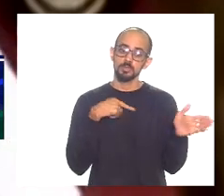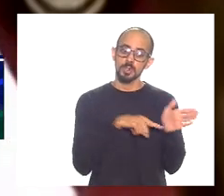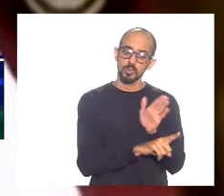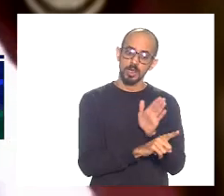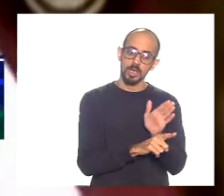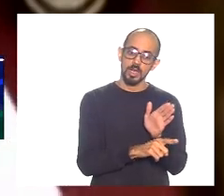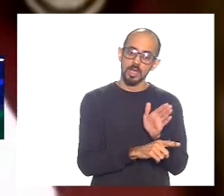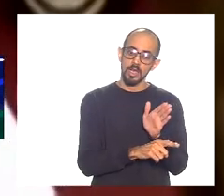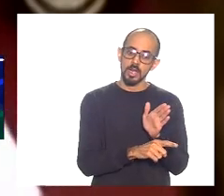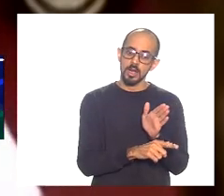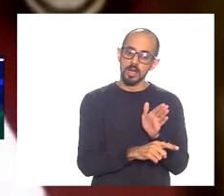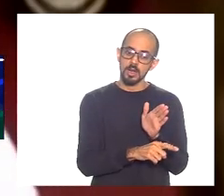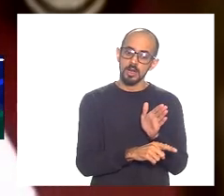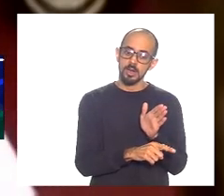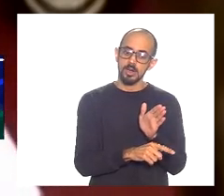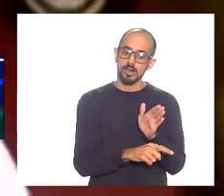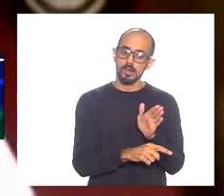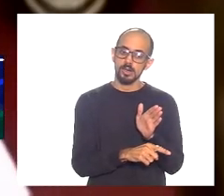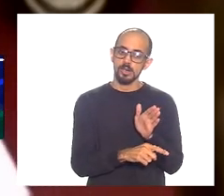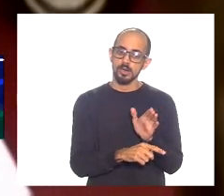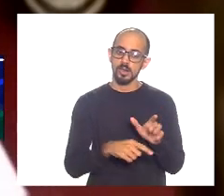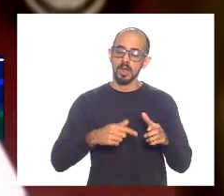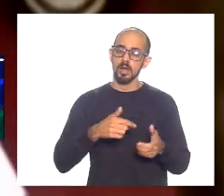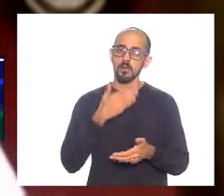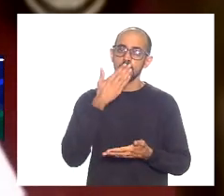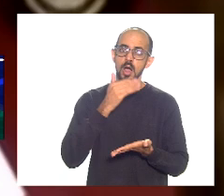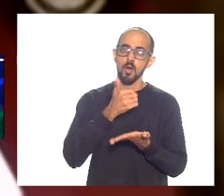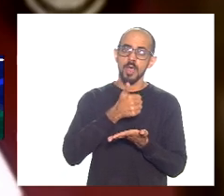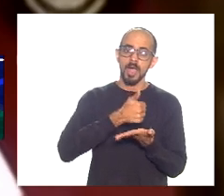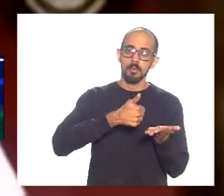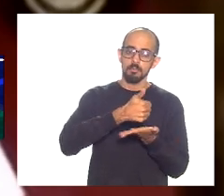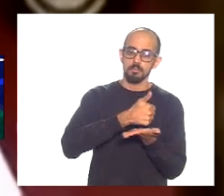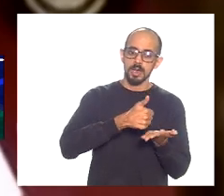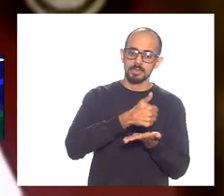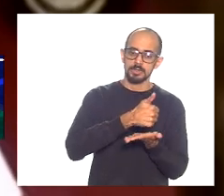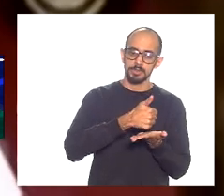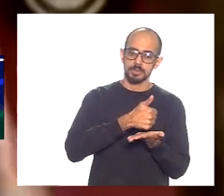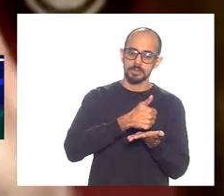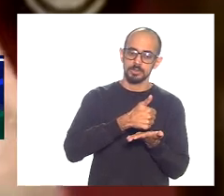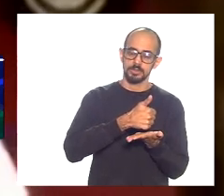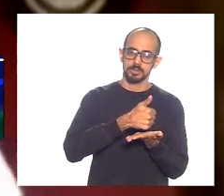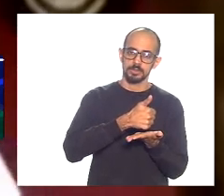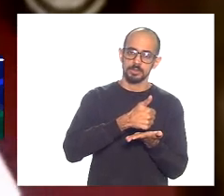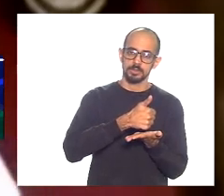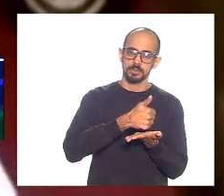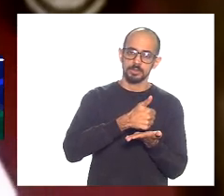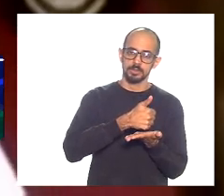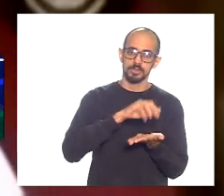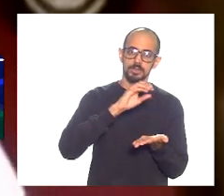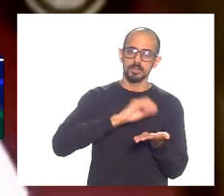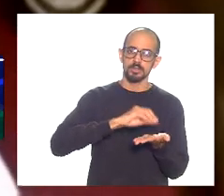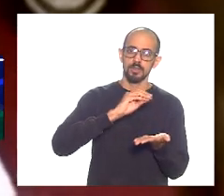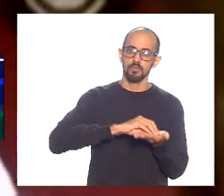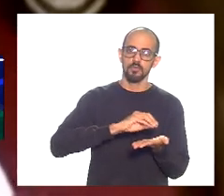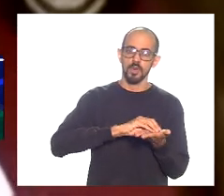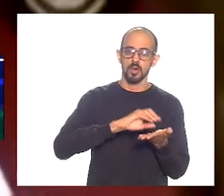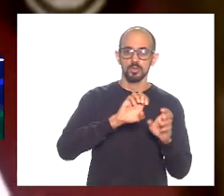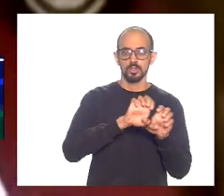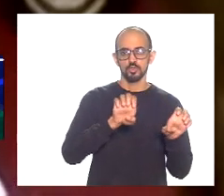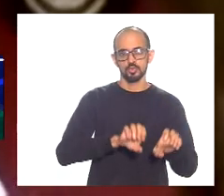em que está baseado exatamente a ausência dessa